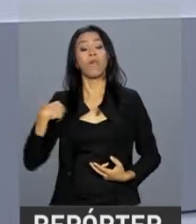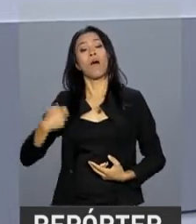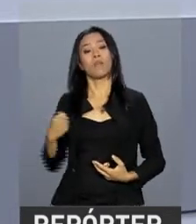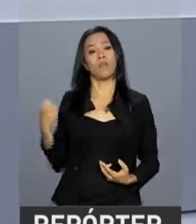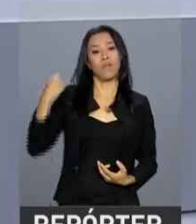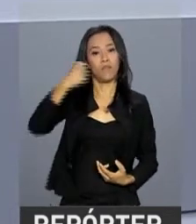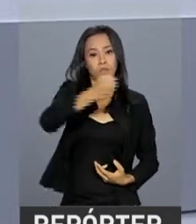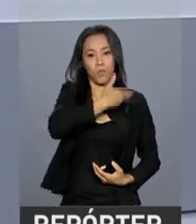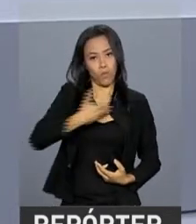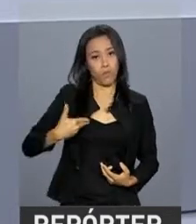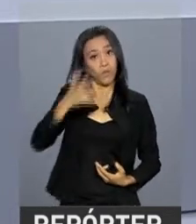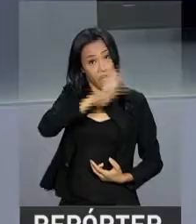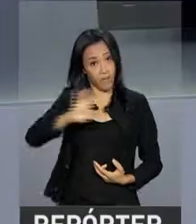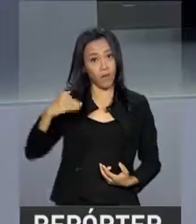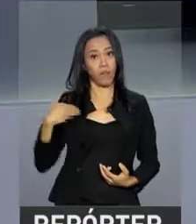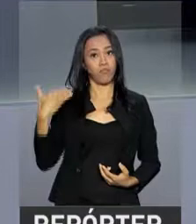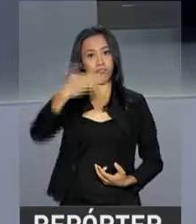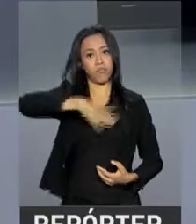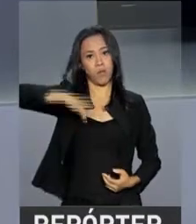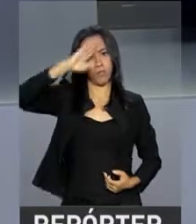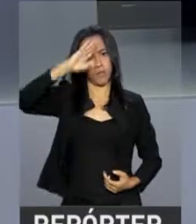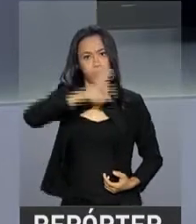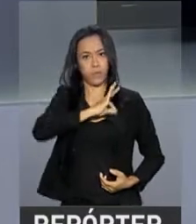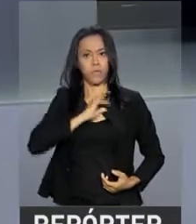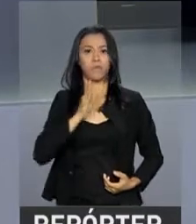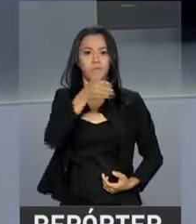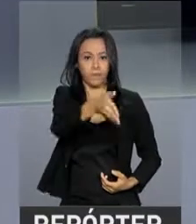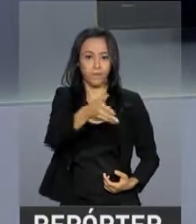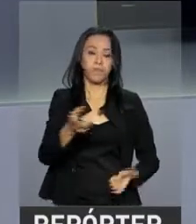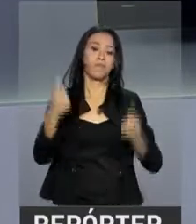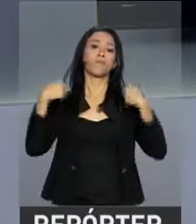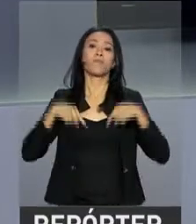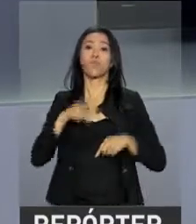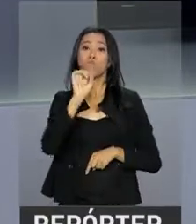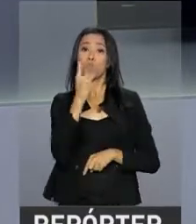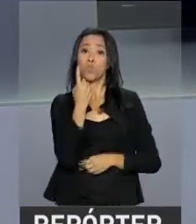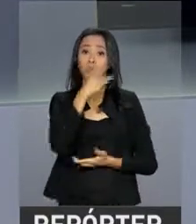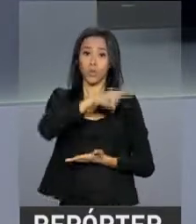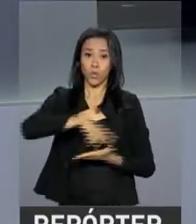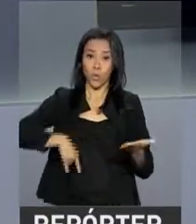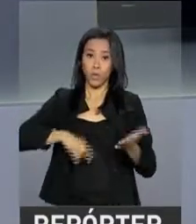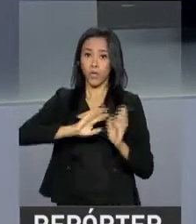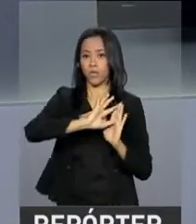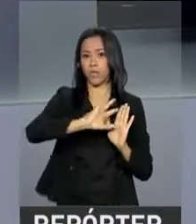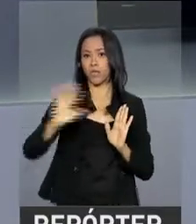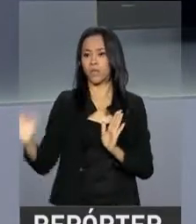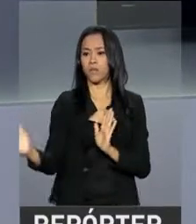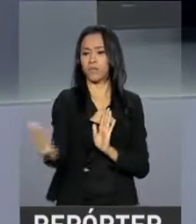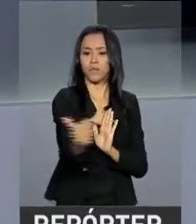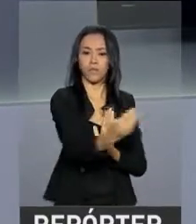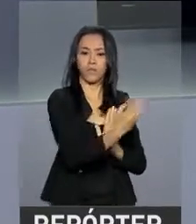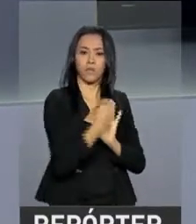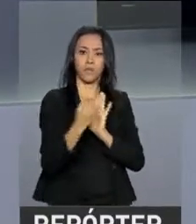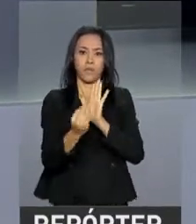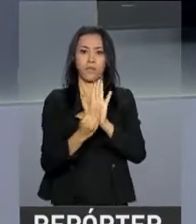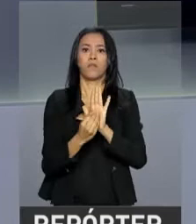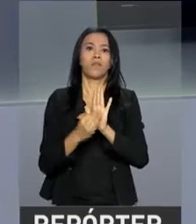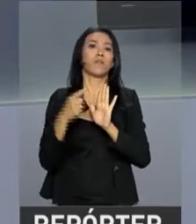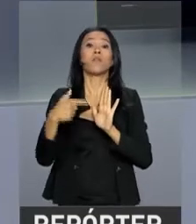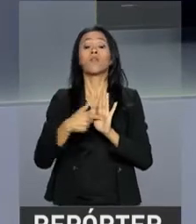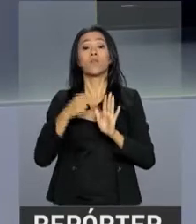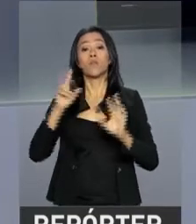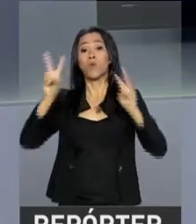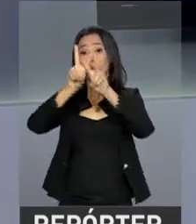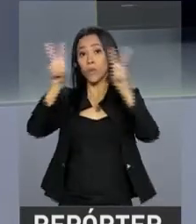do estado um documento que reúne os principais desafios do brasil na trajetória do desenvolvimento sustentável